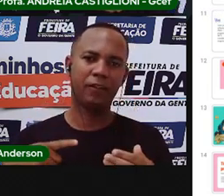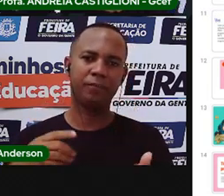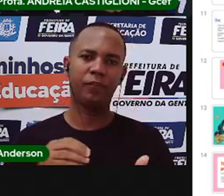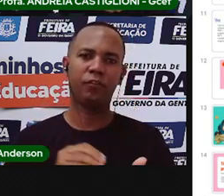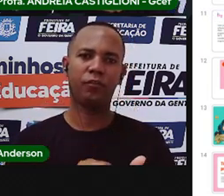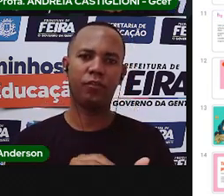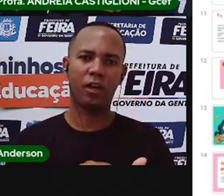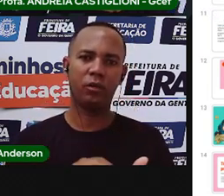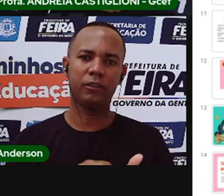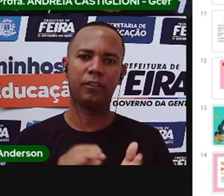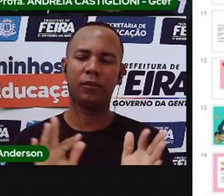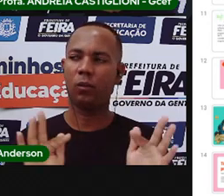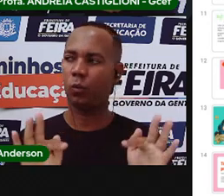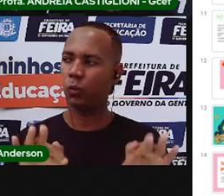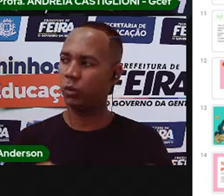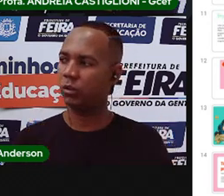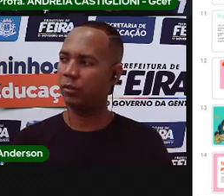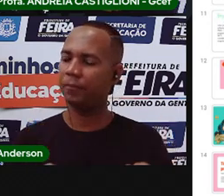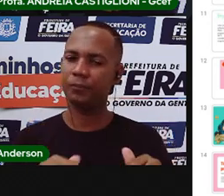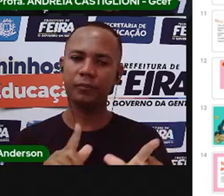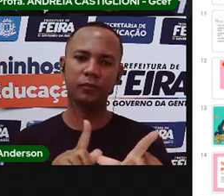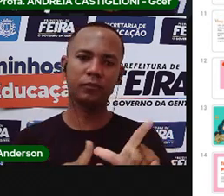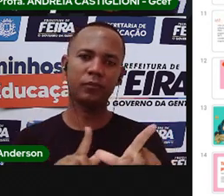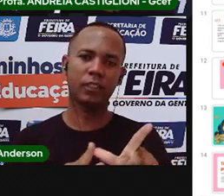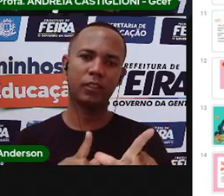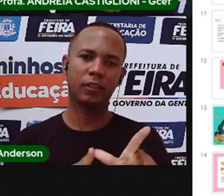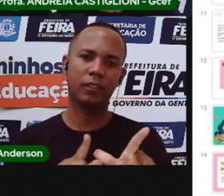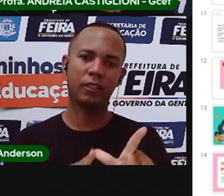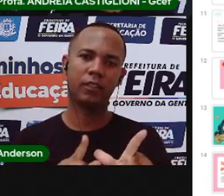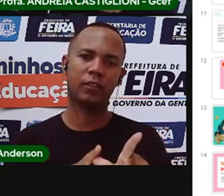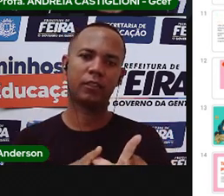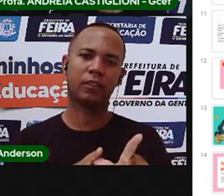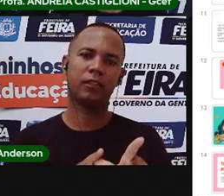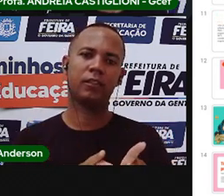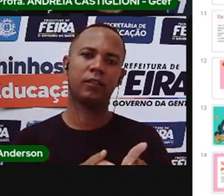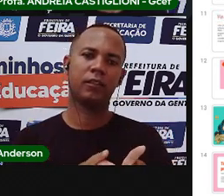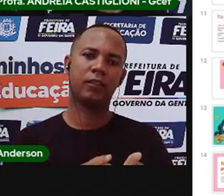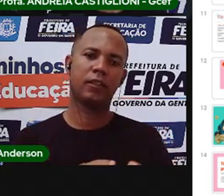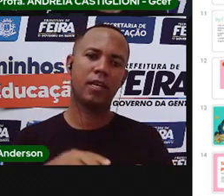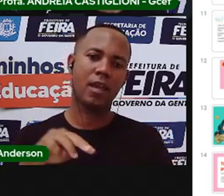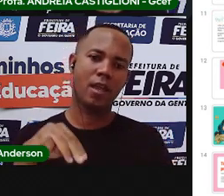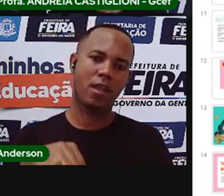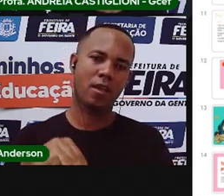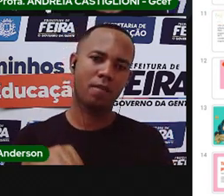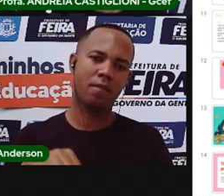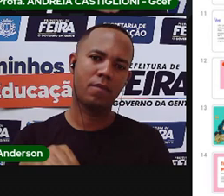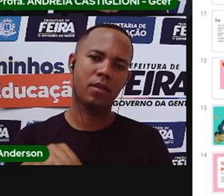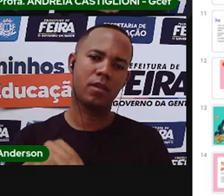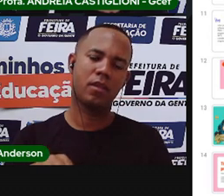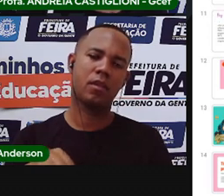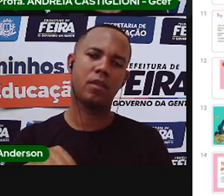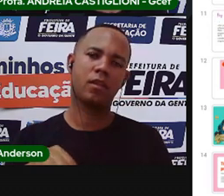falta a última letra. Qual será? Muito bem, Tainá, letra M.